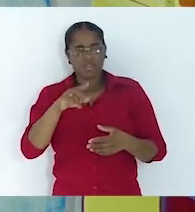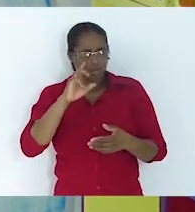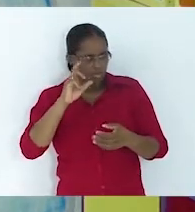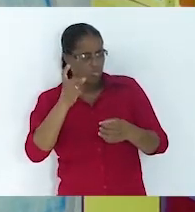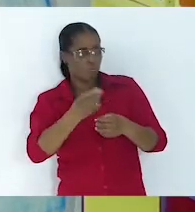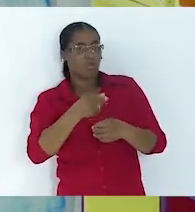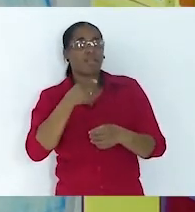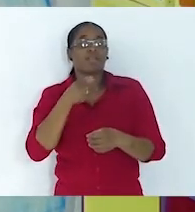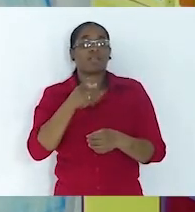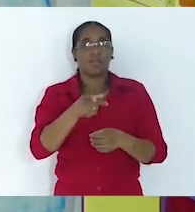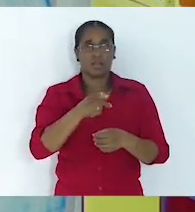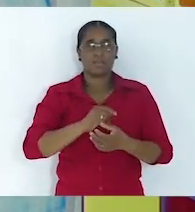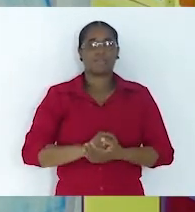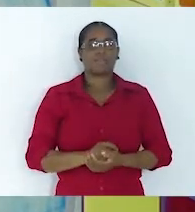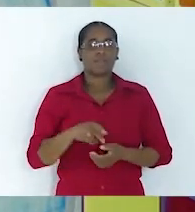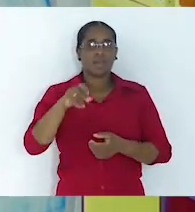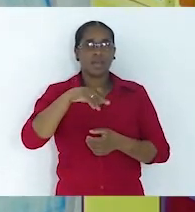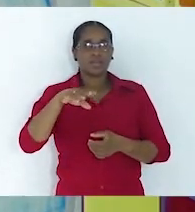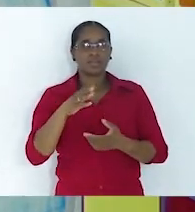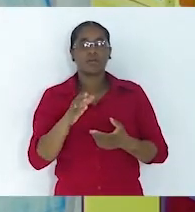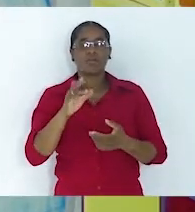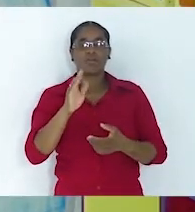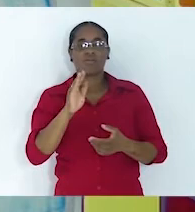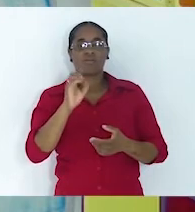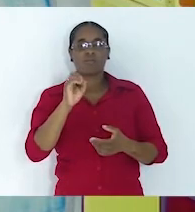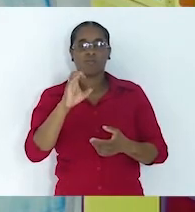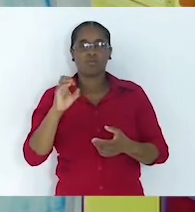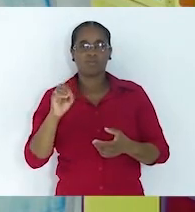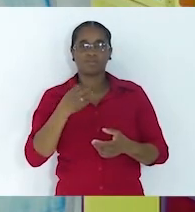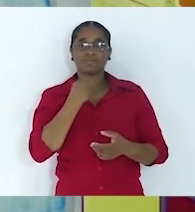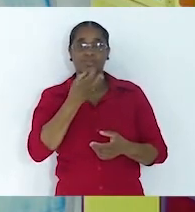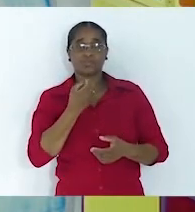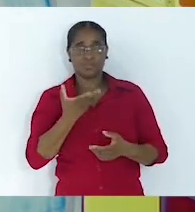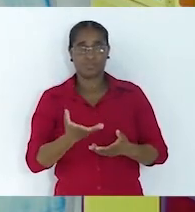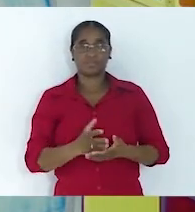procurar lá a ação foco e justifica.